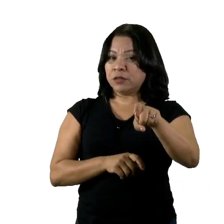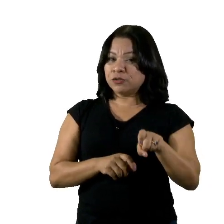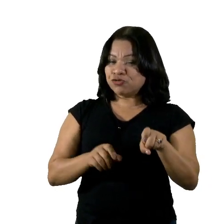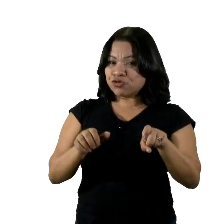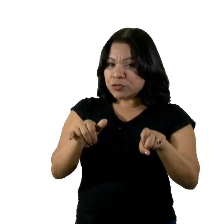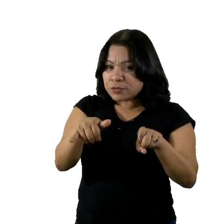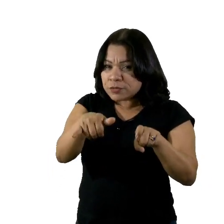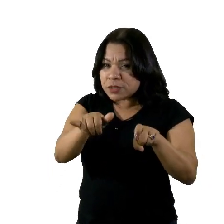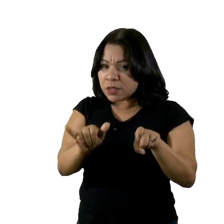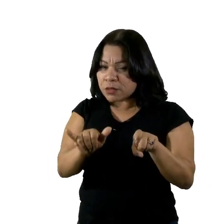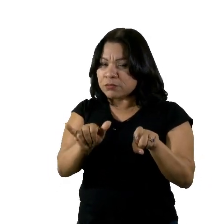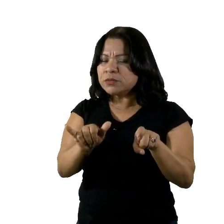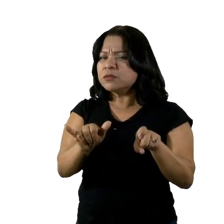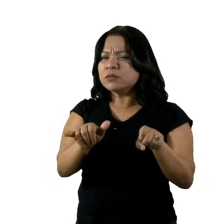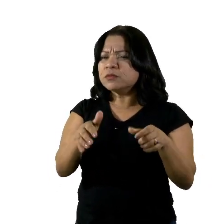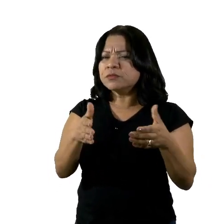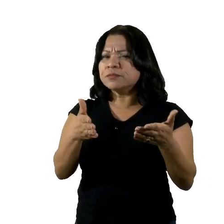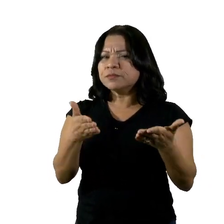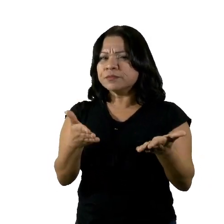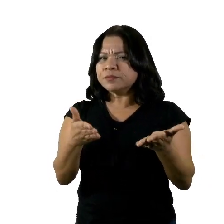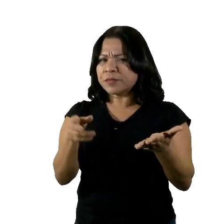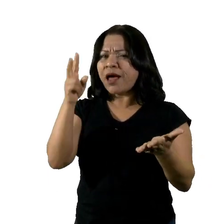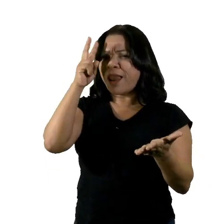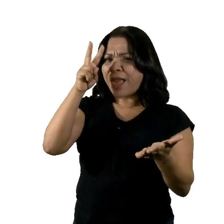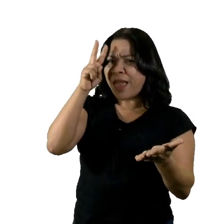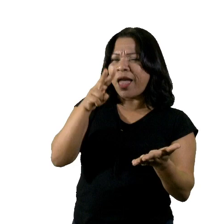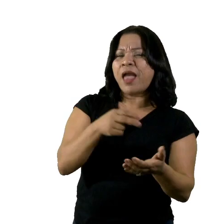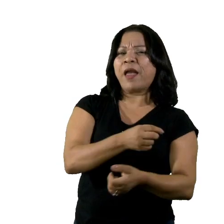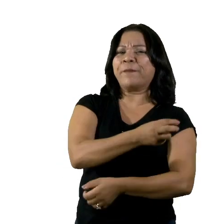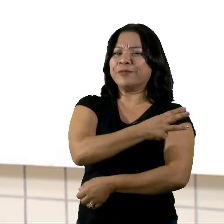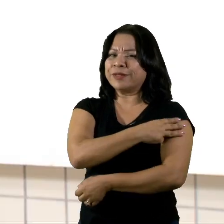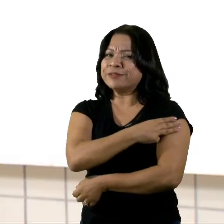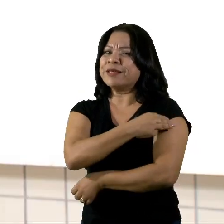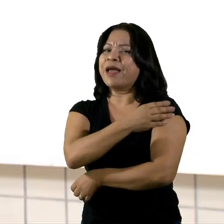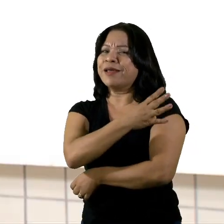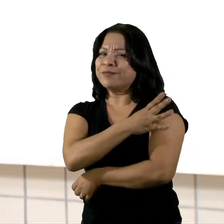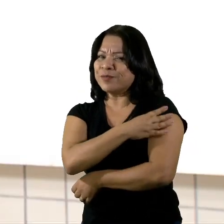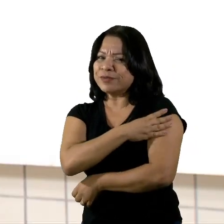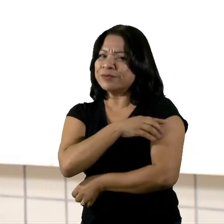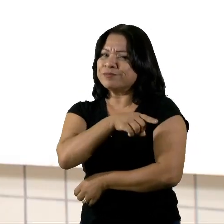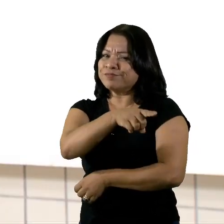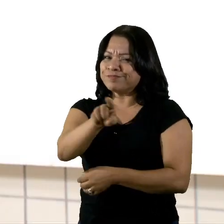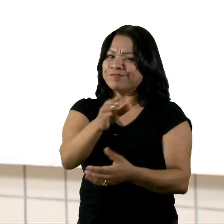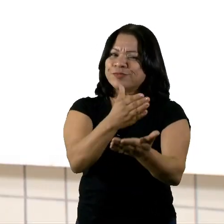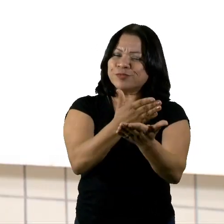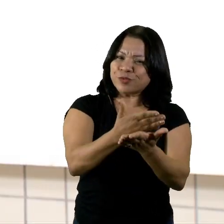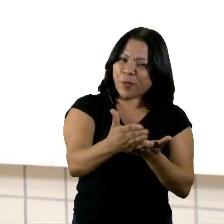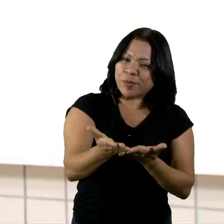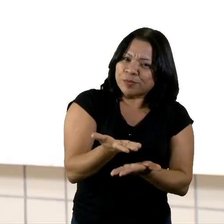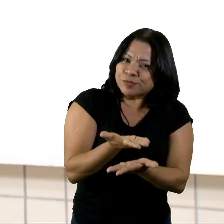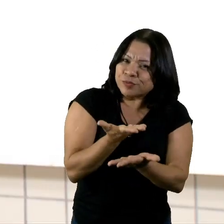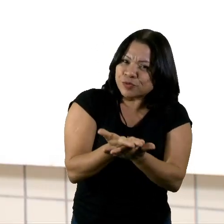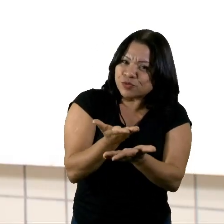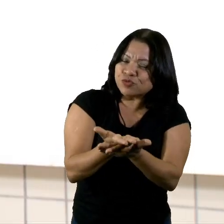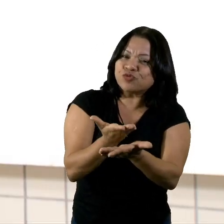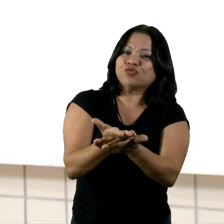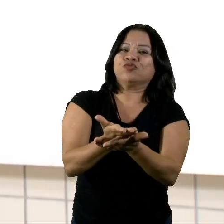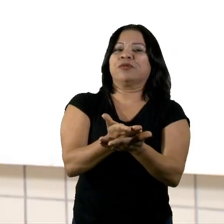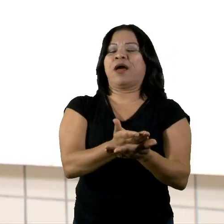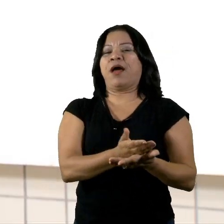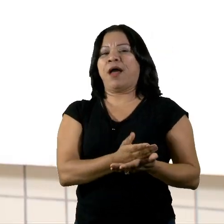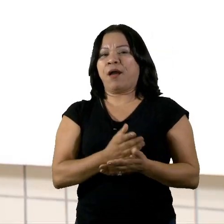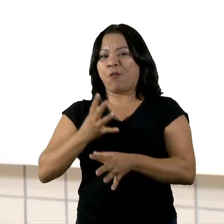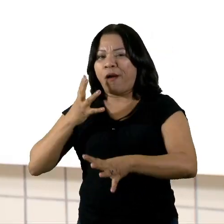Claro que vocês se lembram lá da terceira série, quarta série, quando vocês começaram a trabalhar com as operações